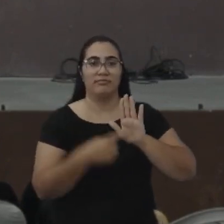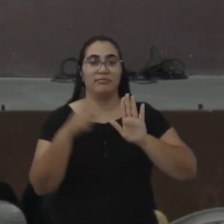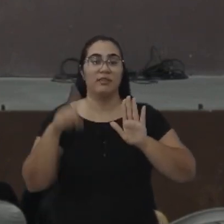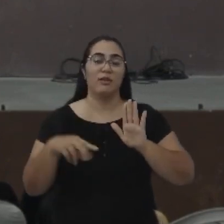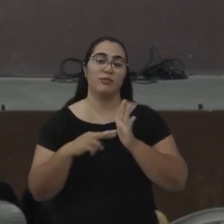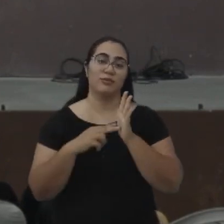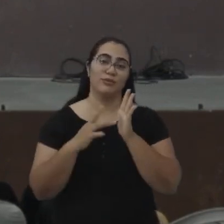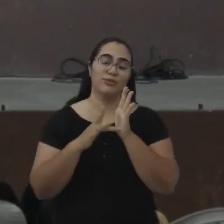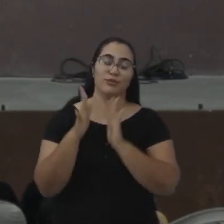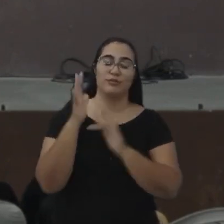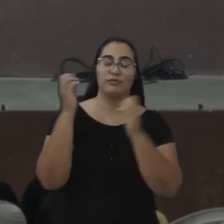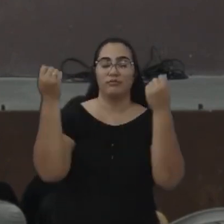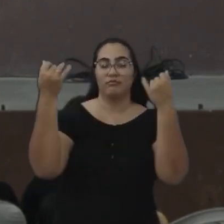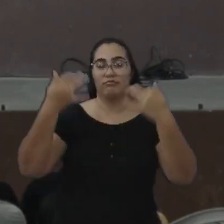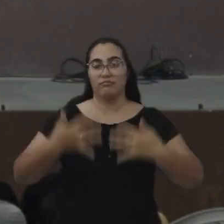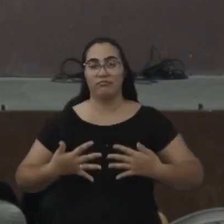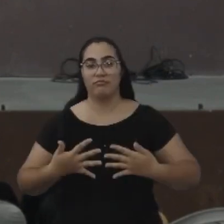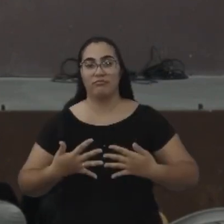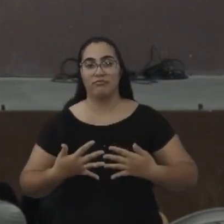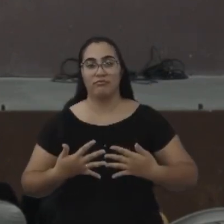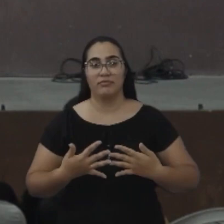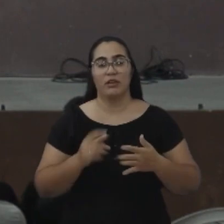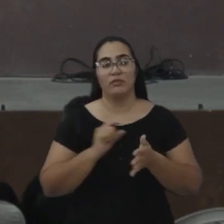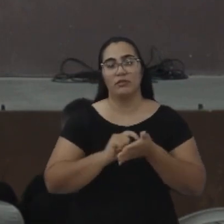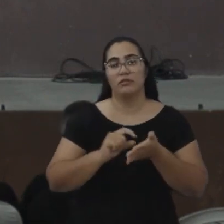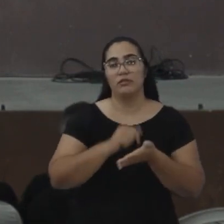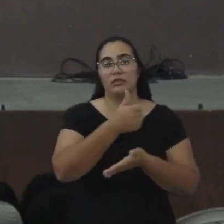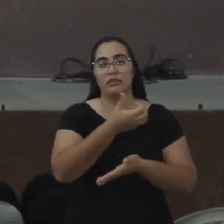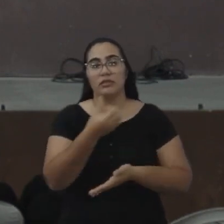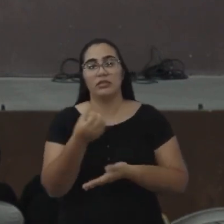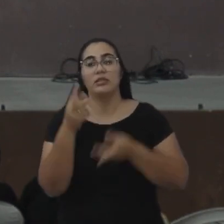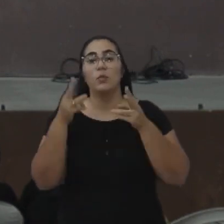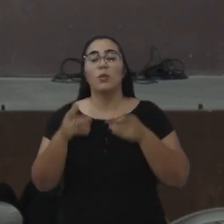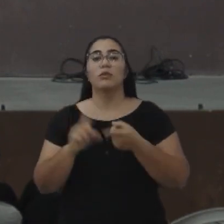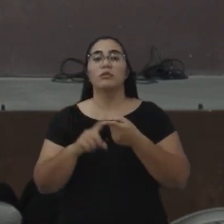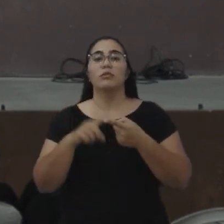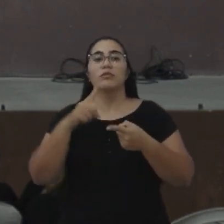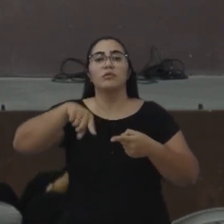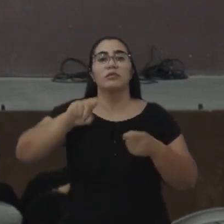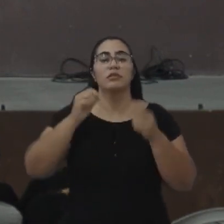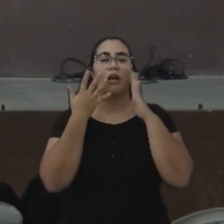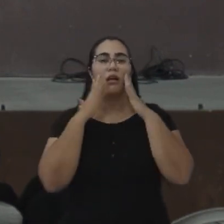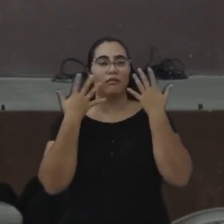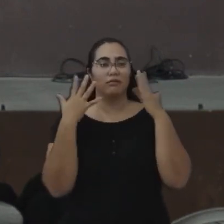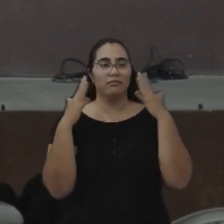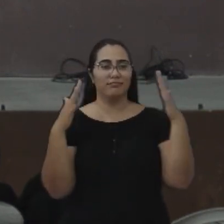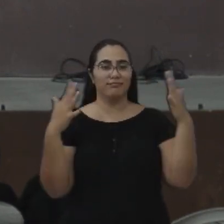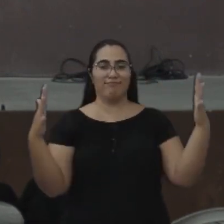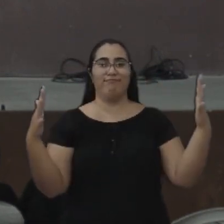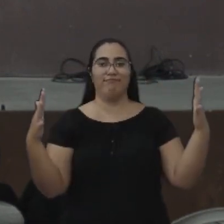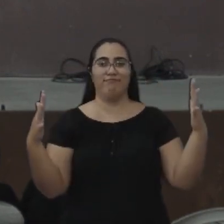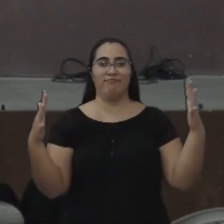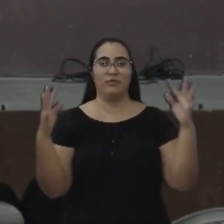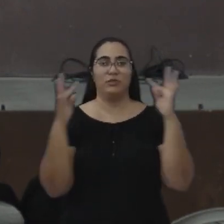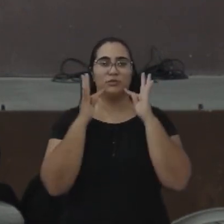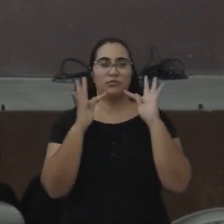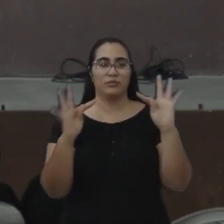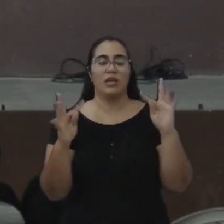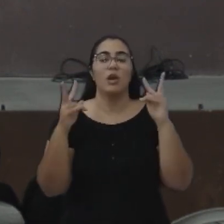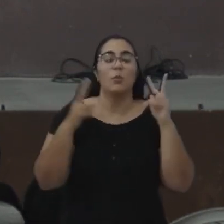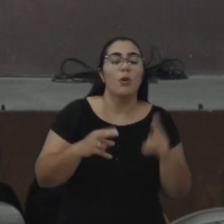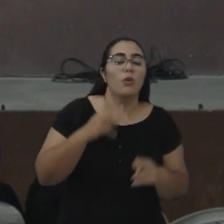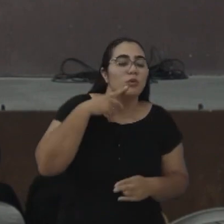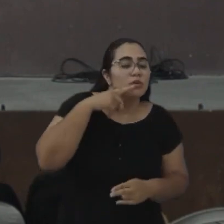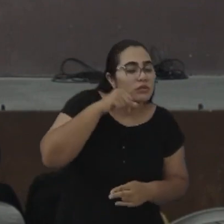dizendo. Assim brilhe, no verso 16, também a luz de vocês diante dos outros. Do jeito que o sal, ele